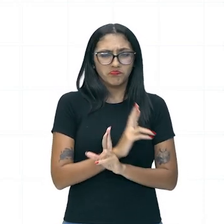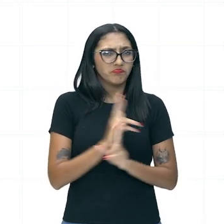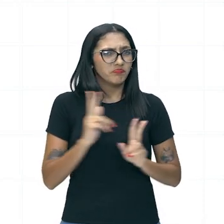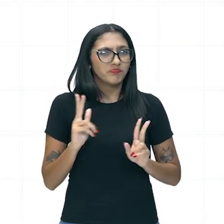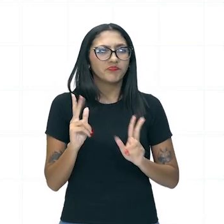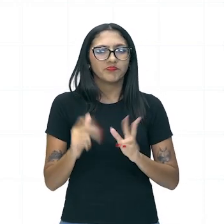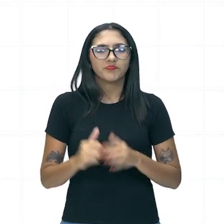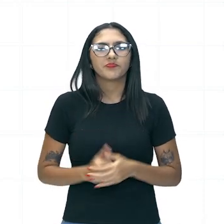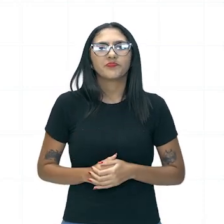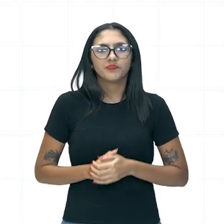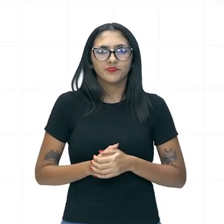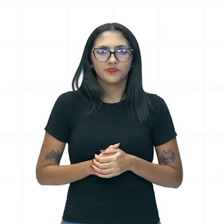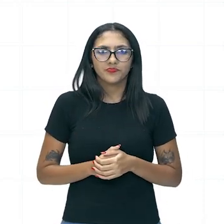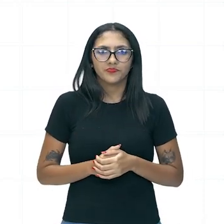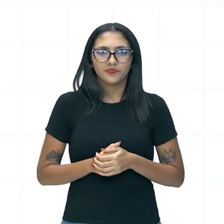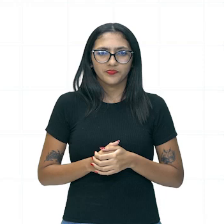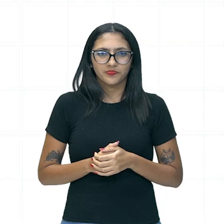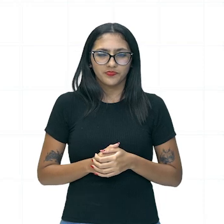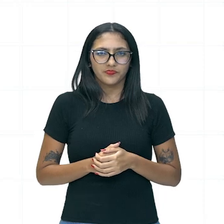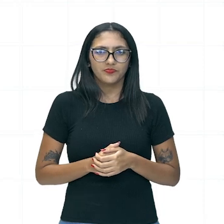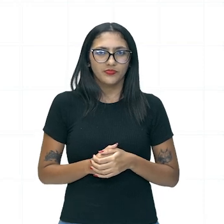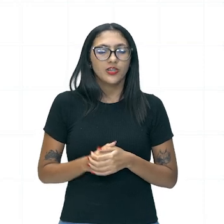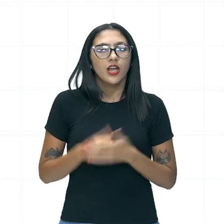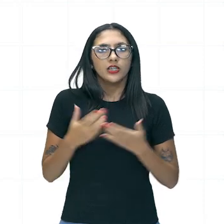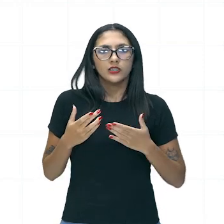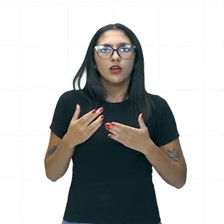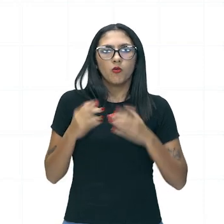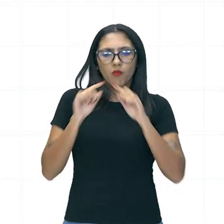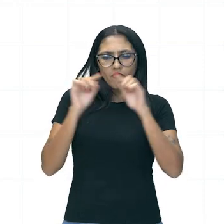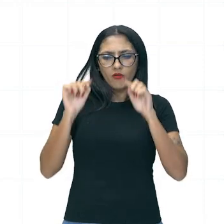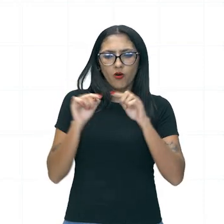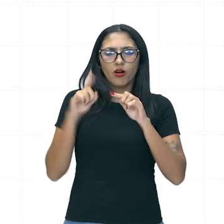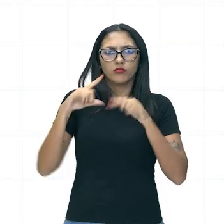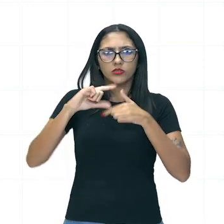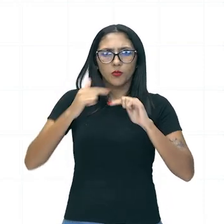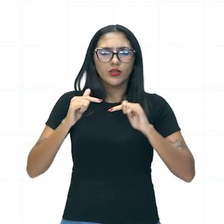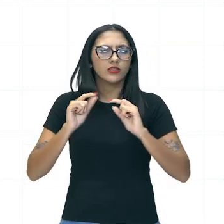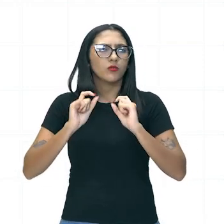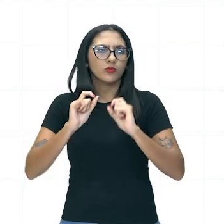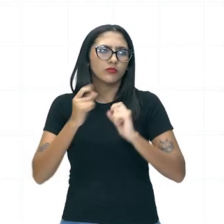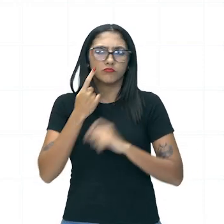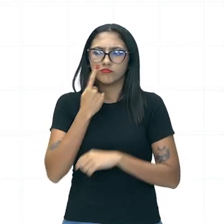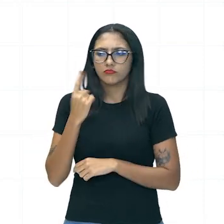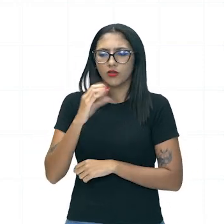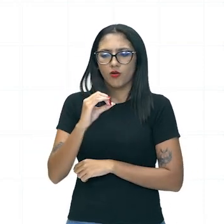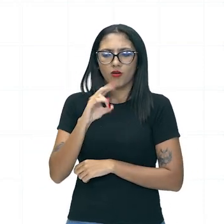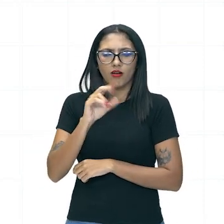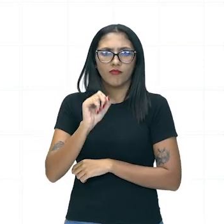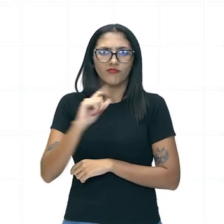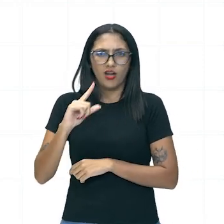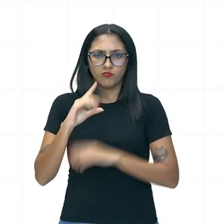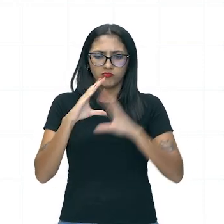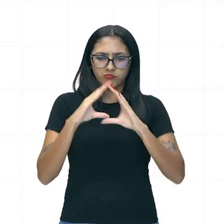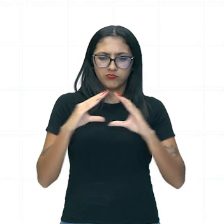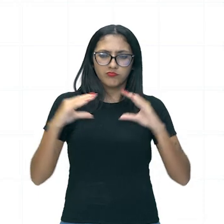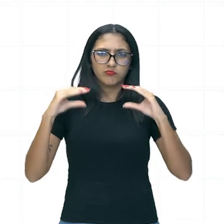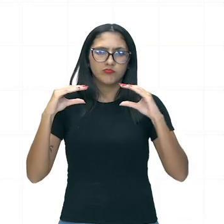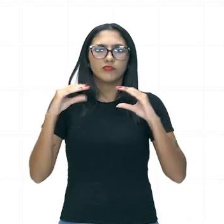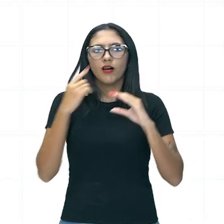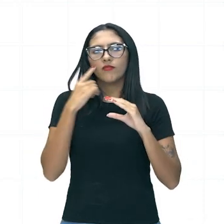ver. O formato dessa bola é um formato oval e vai ter ali dimensões